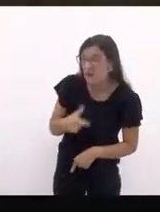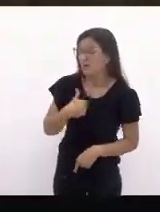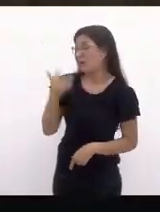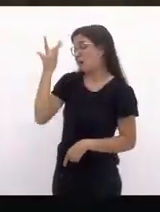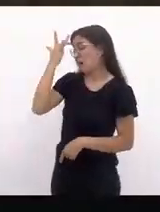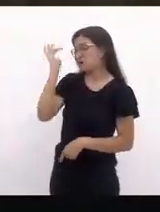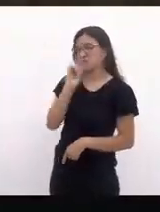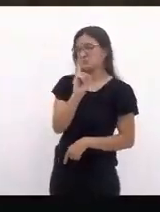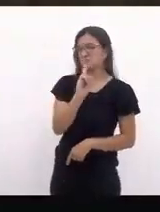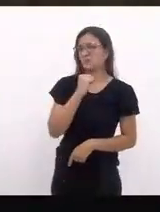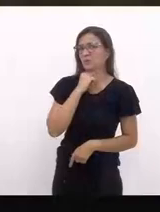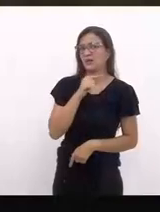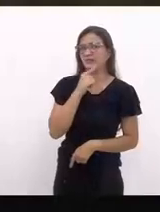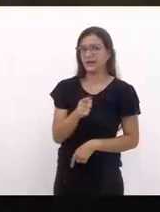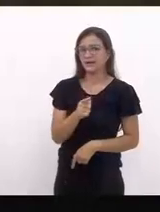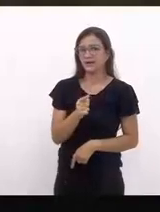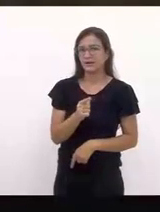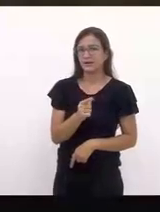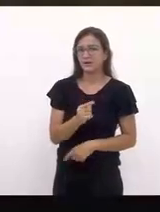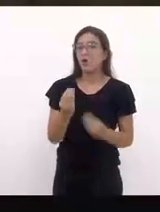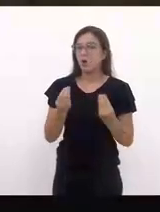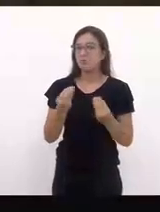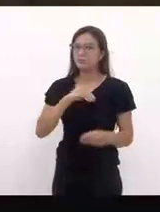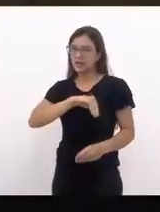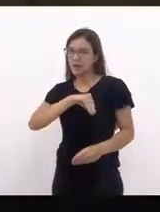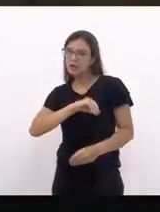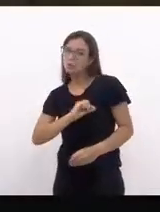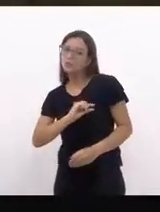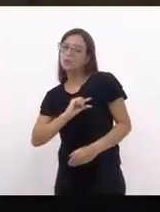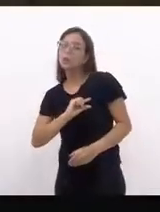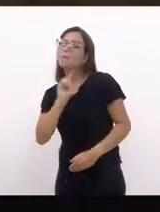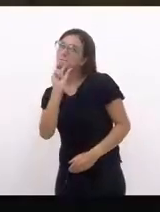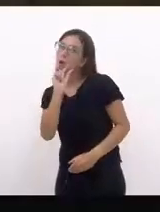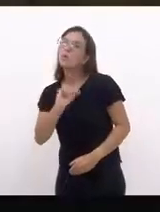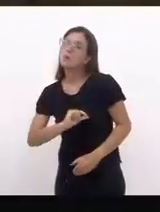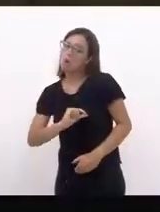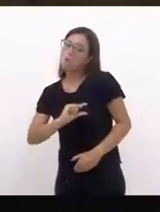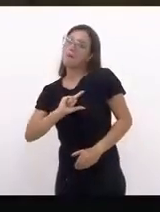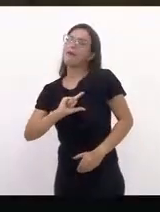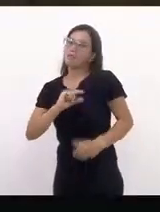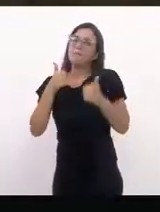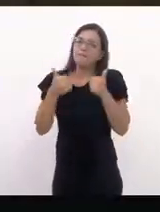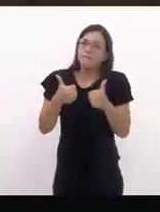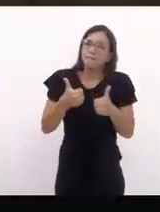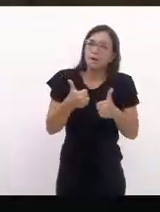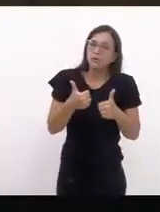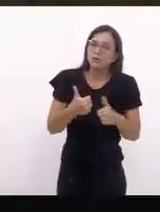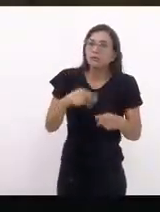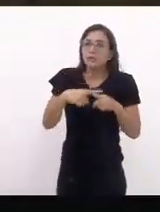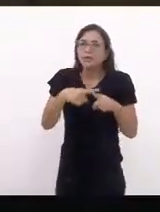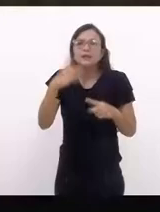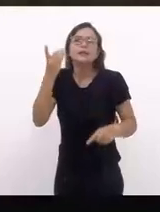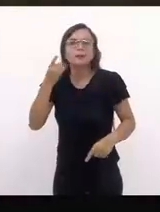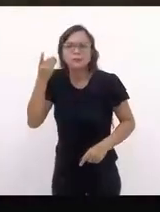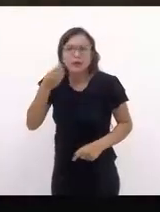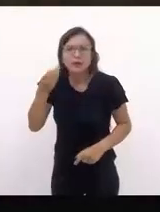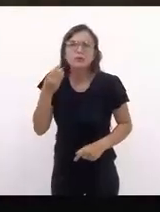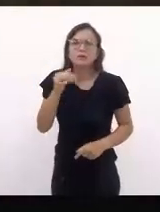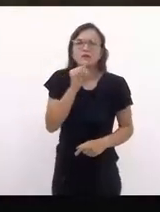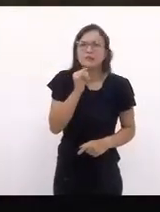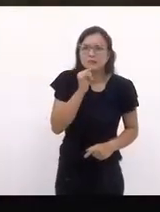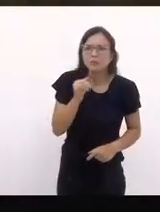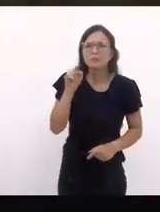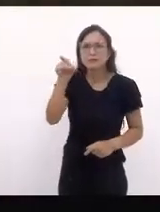aumenta o deputado Rodrigo Amorim Então os deputados estão de parabéns o deputado os deputados não baixaram a cabeça pela mensagem